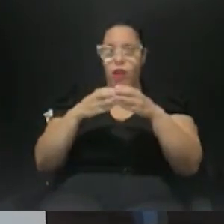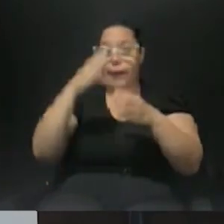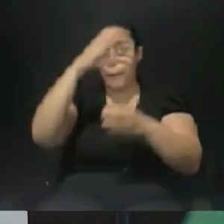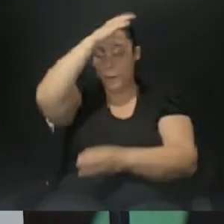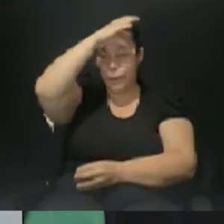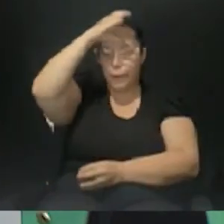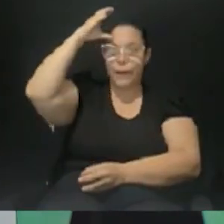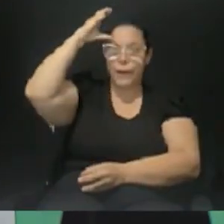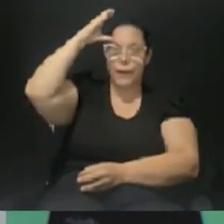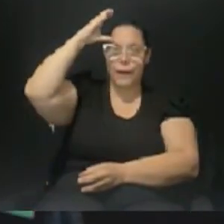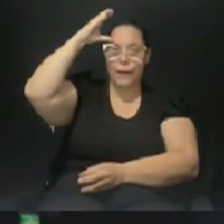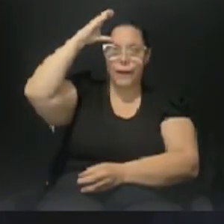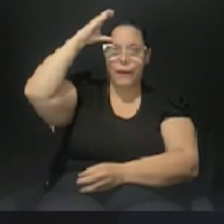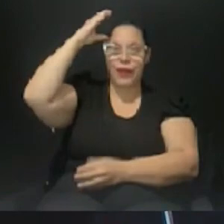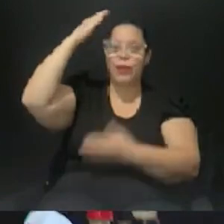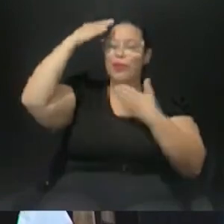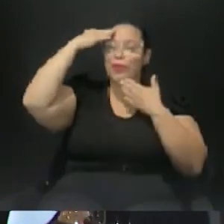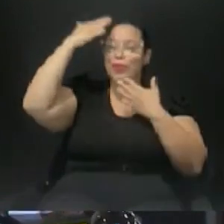falando aqui, estou tremendo.